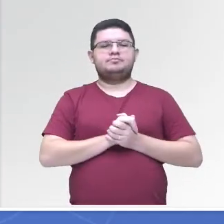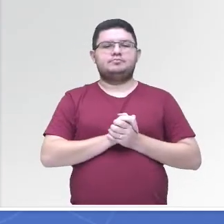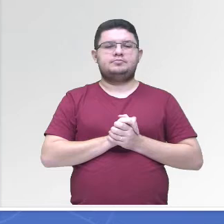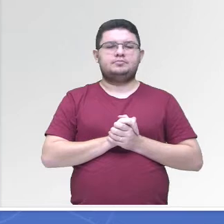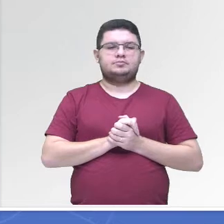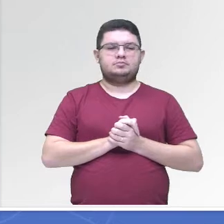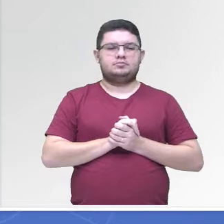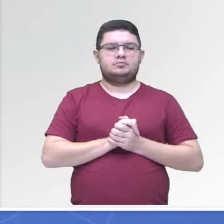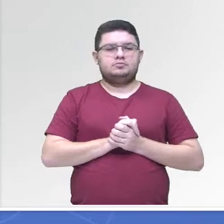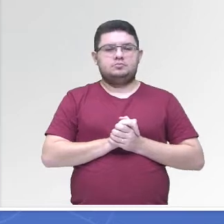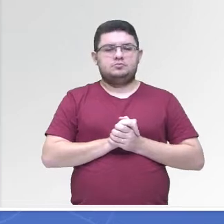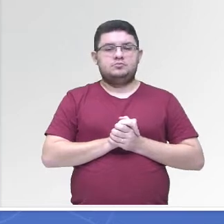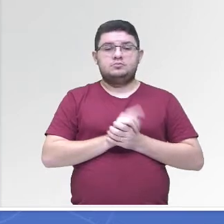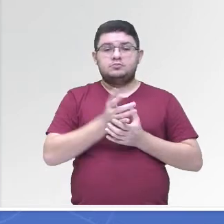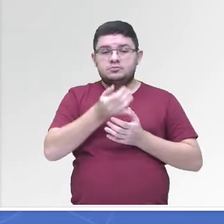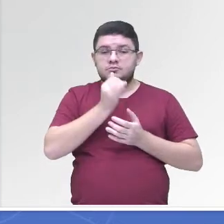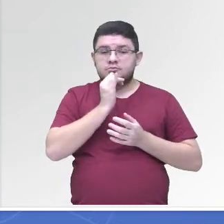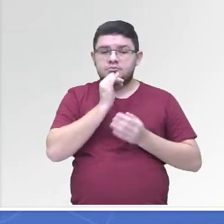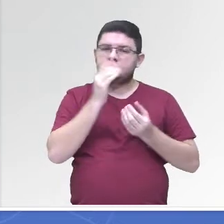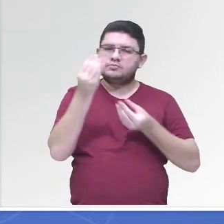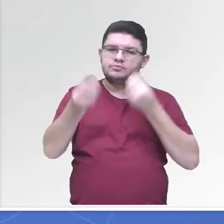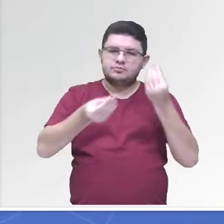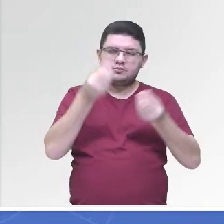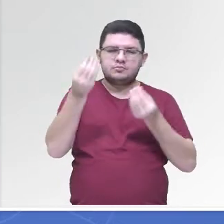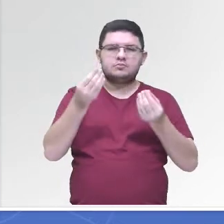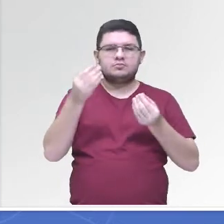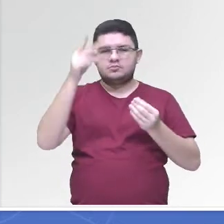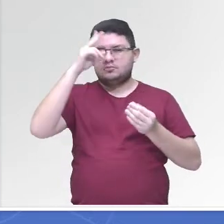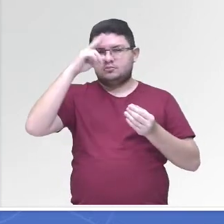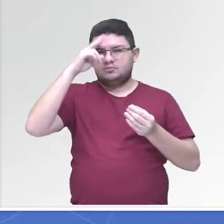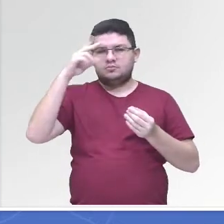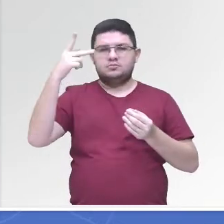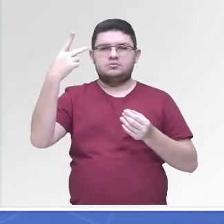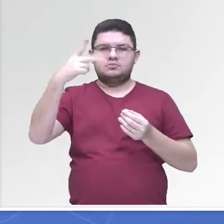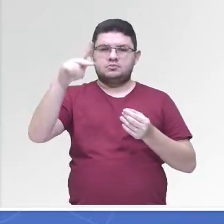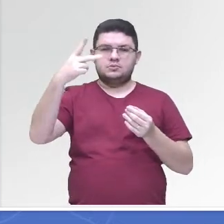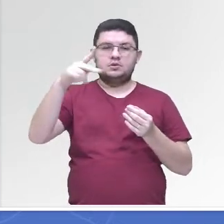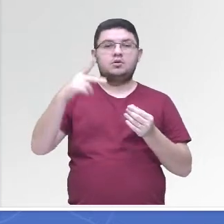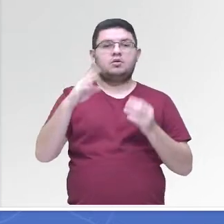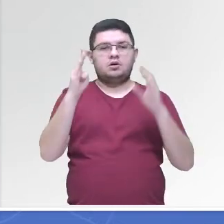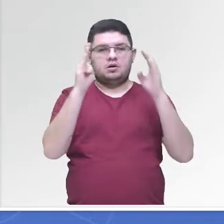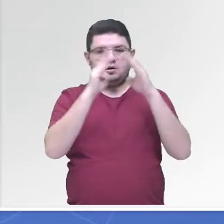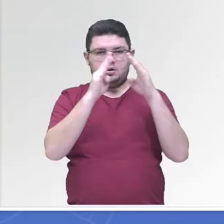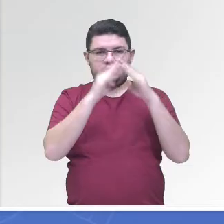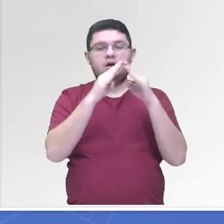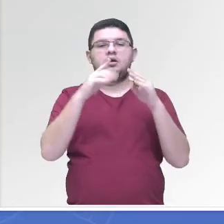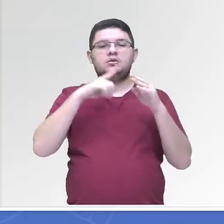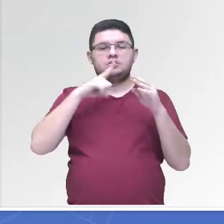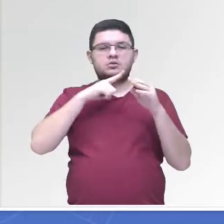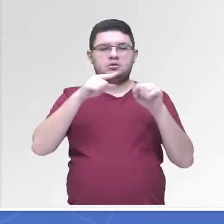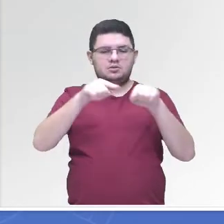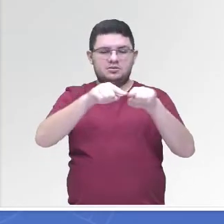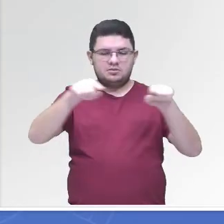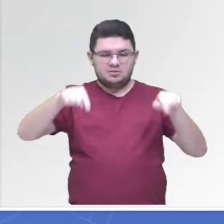Para exemplificar, podemos pensar no botijão de gás que a gente usa aí em casa para